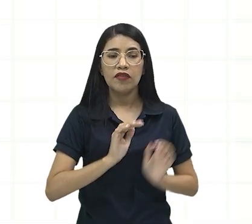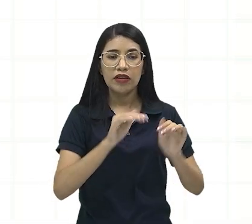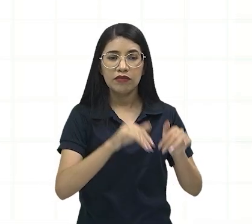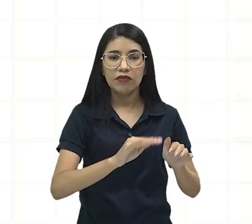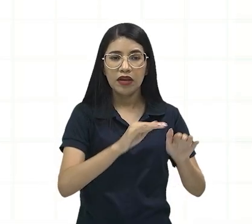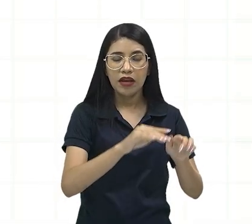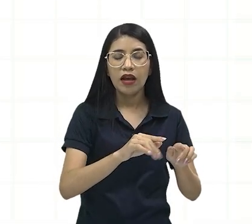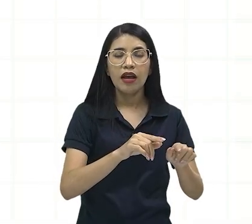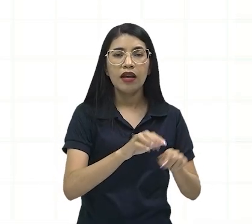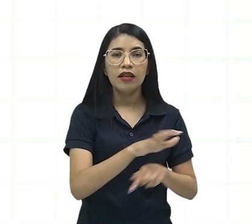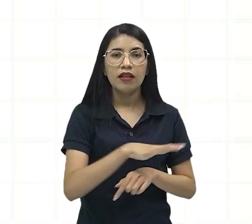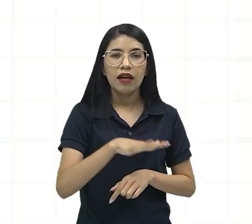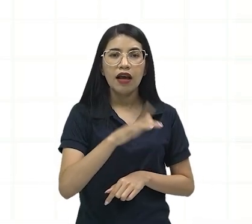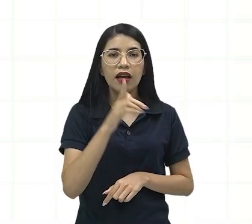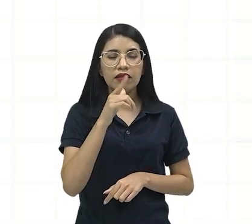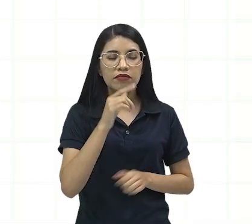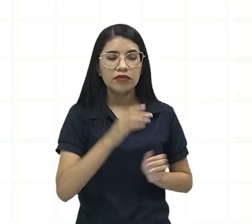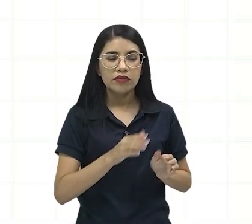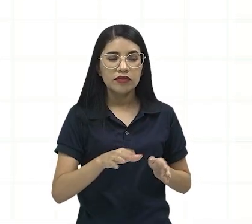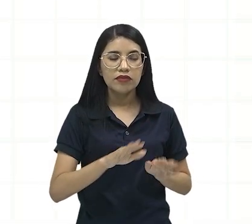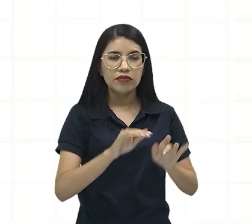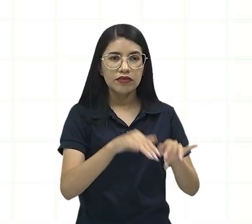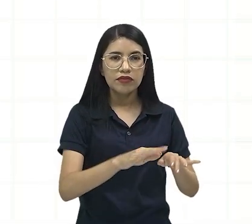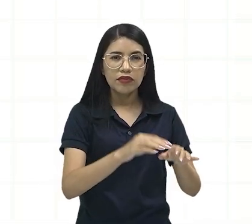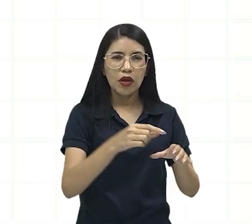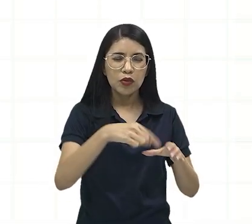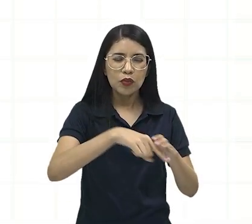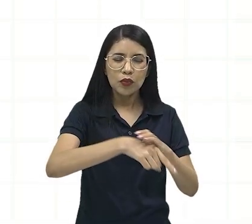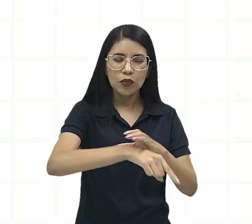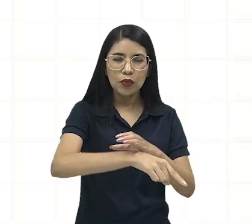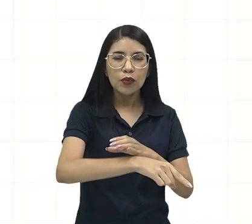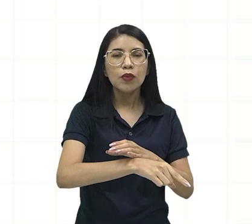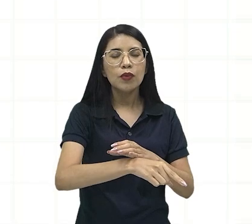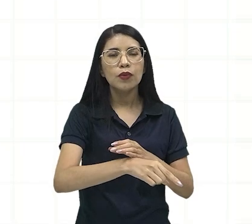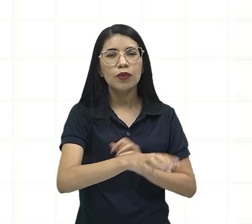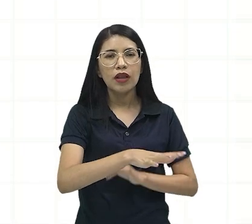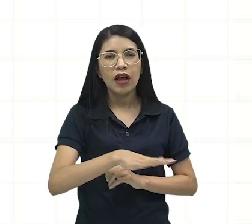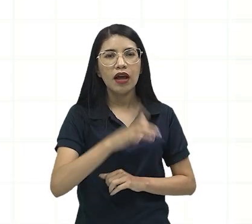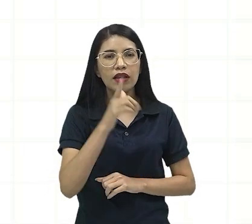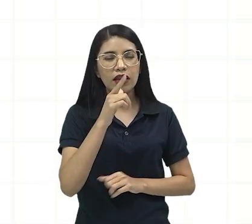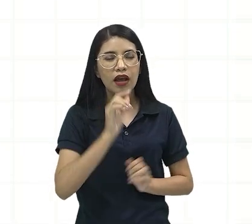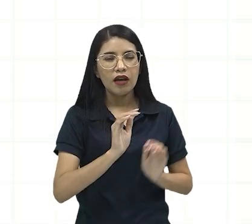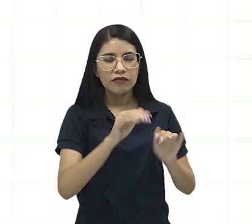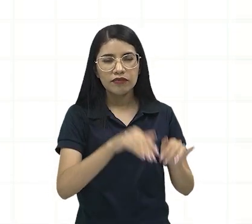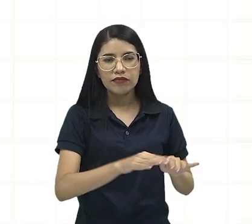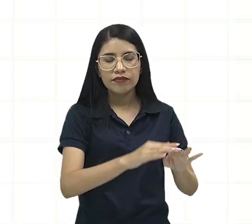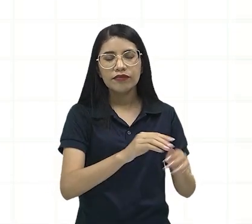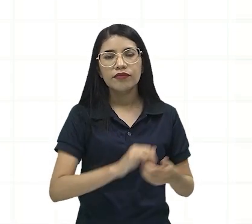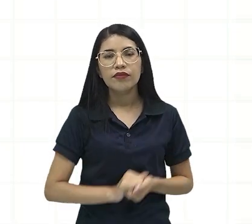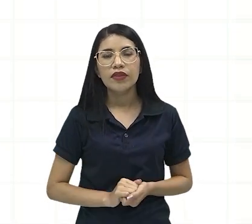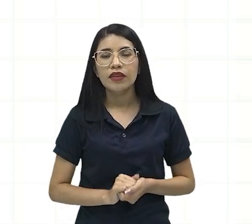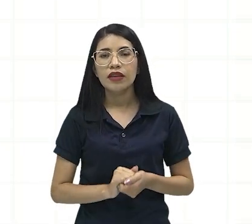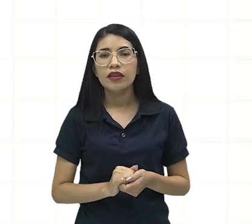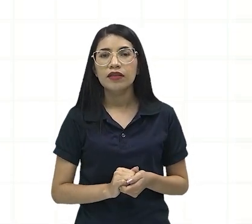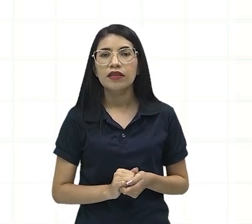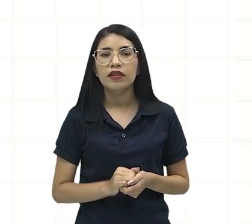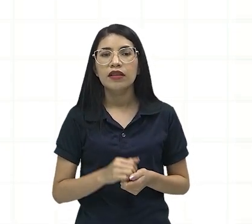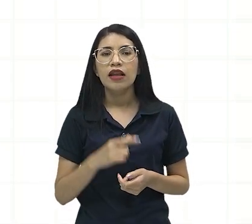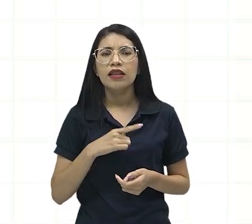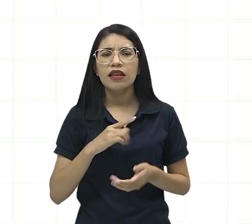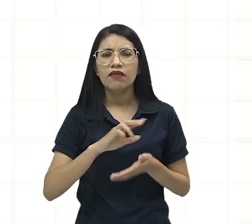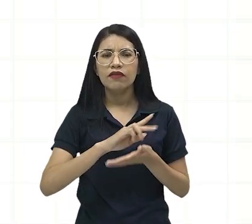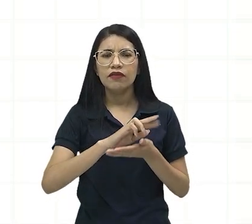lá no solo, né, no fundo desses ambientes, tá? Eles são formados por